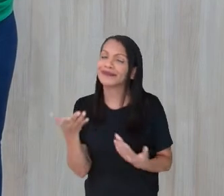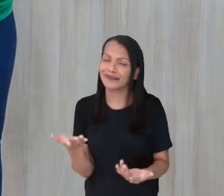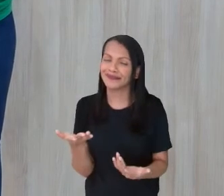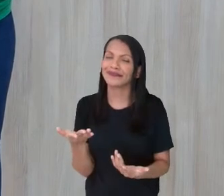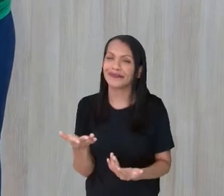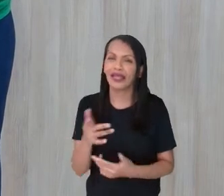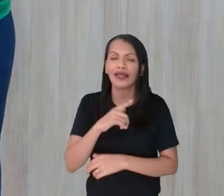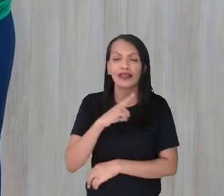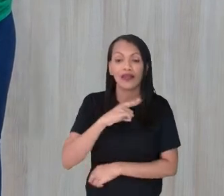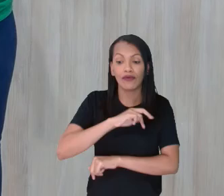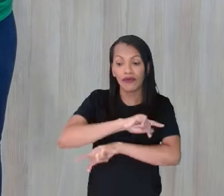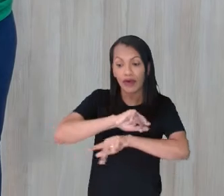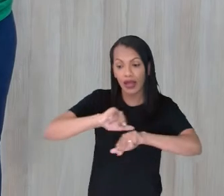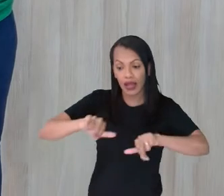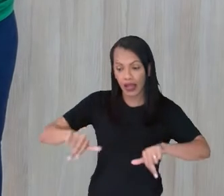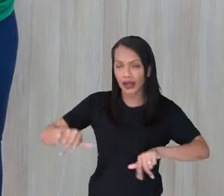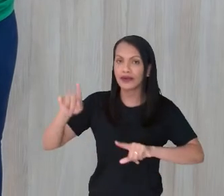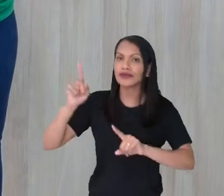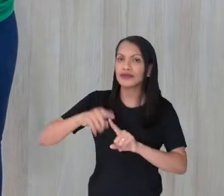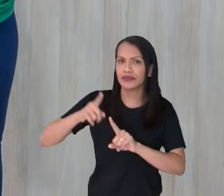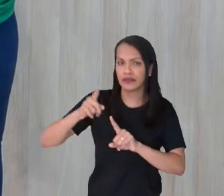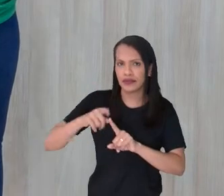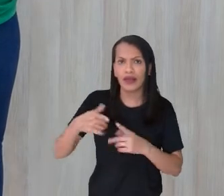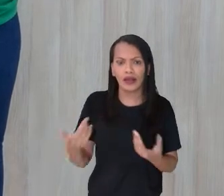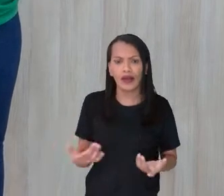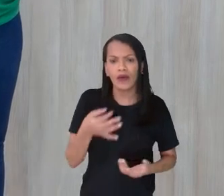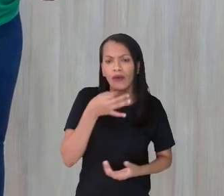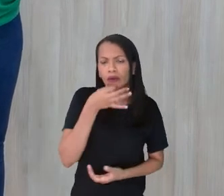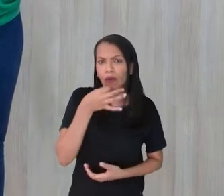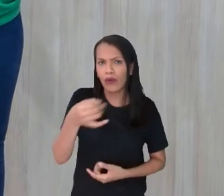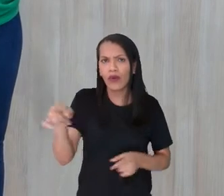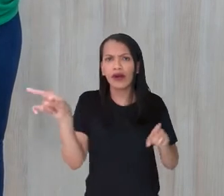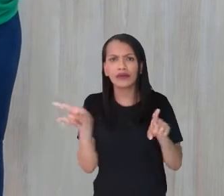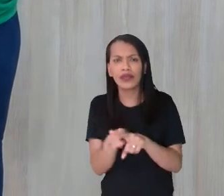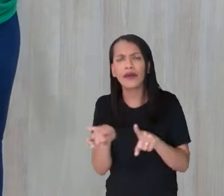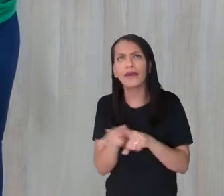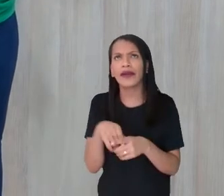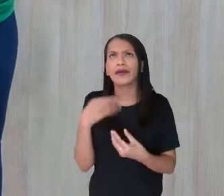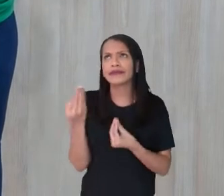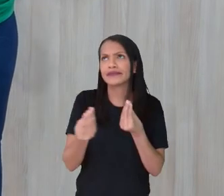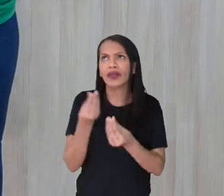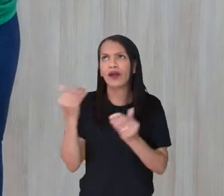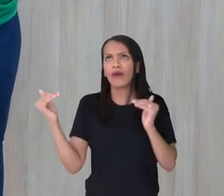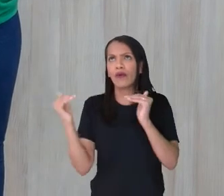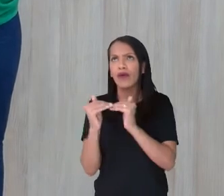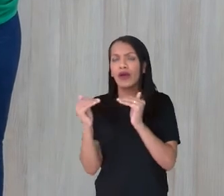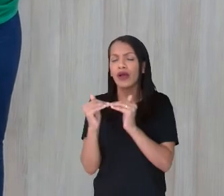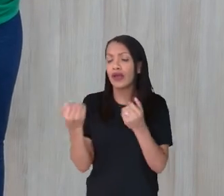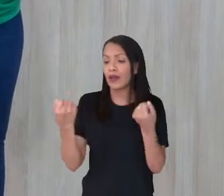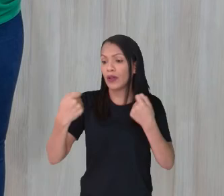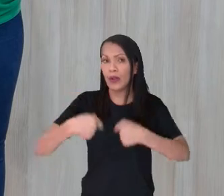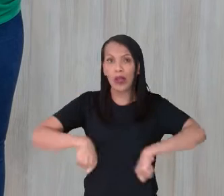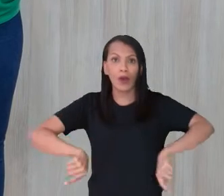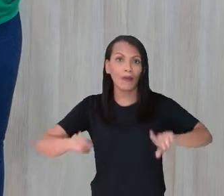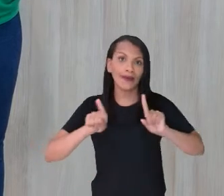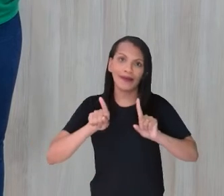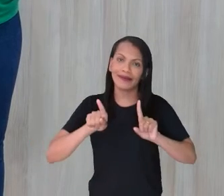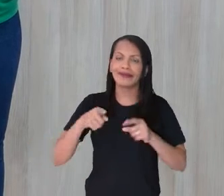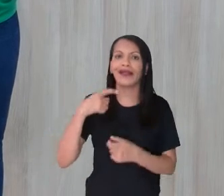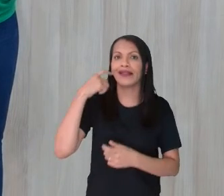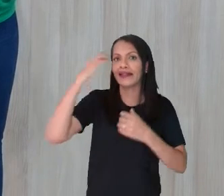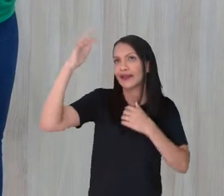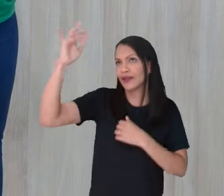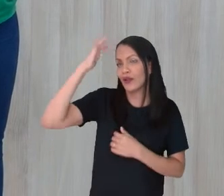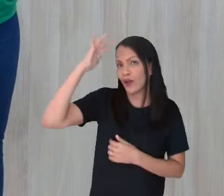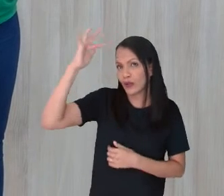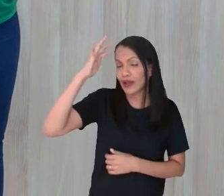vocês têm vários tipos de argumentos. Tem os argumentos que são, de fato, um consenso, que não precisa de teoria, é o que todo mundo acha, e